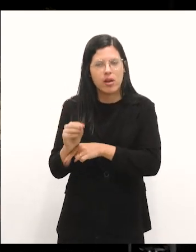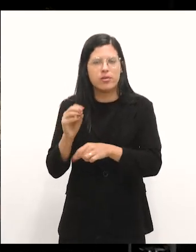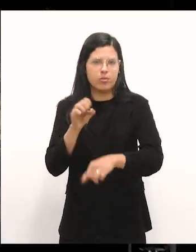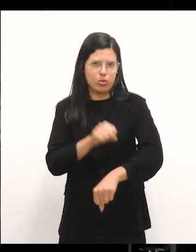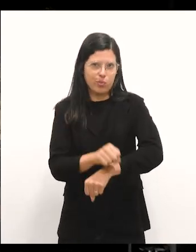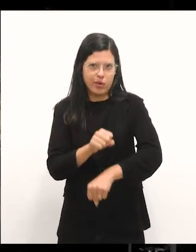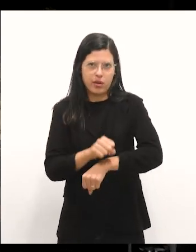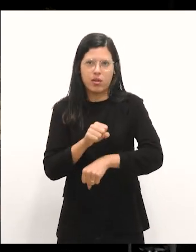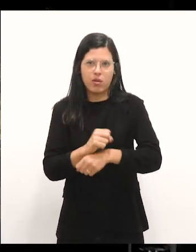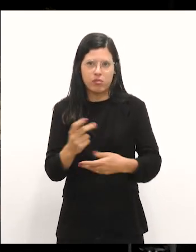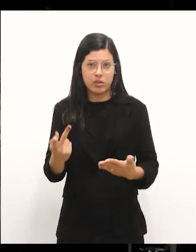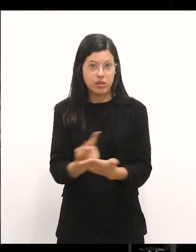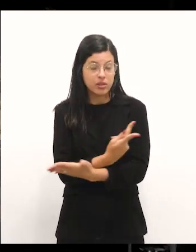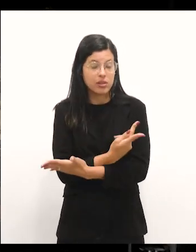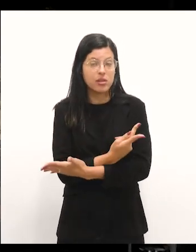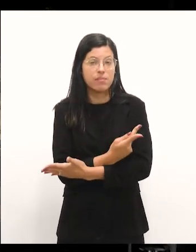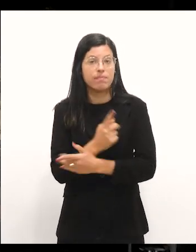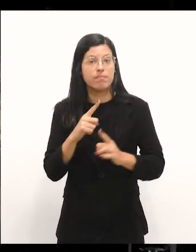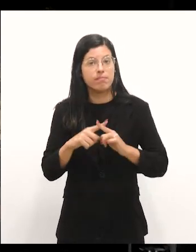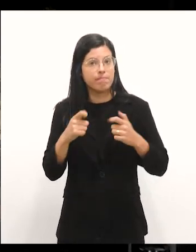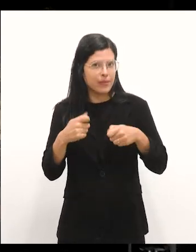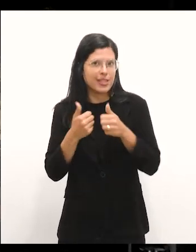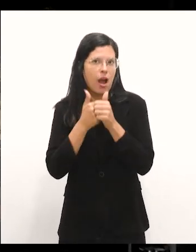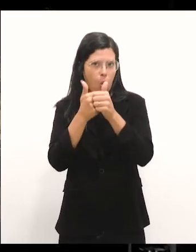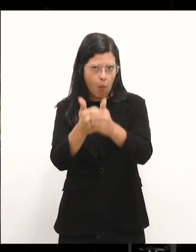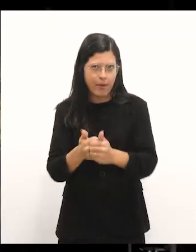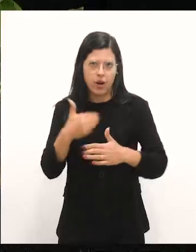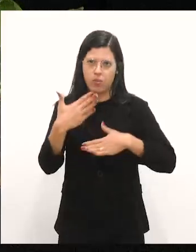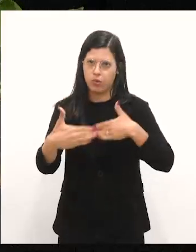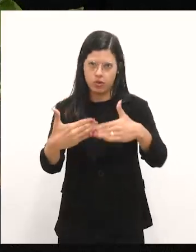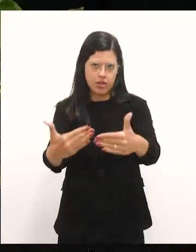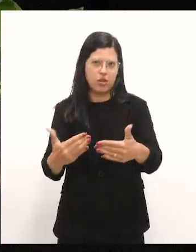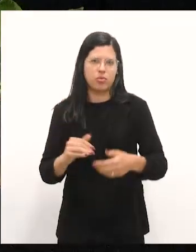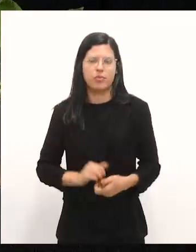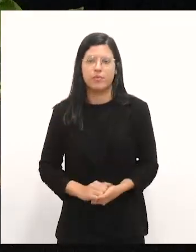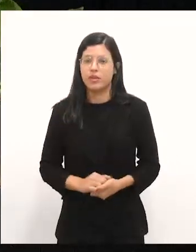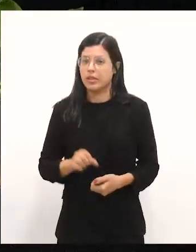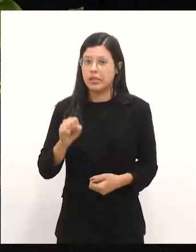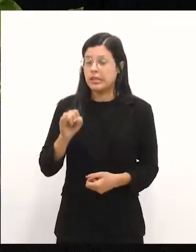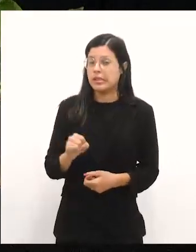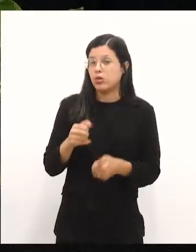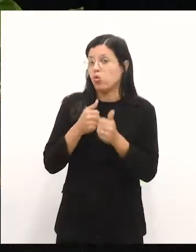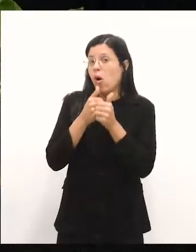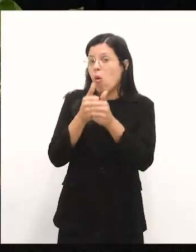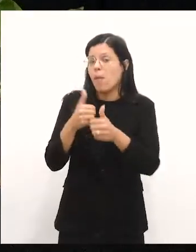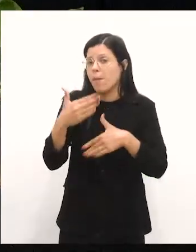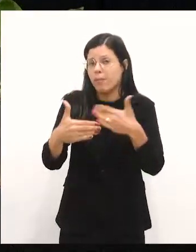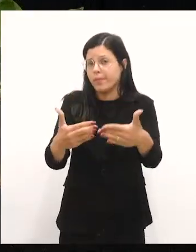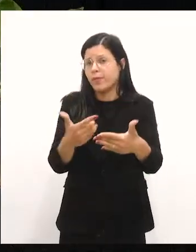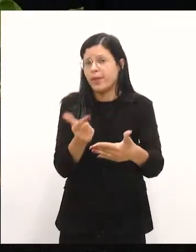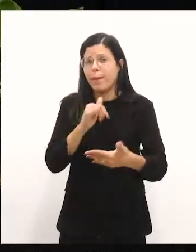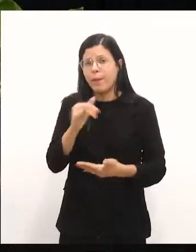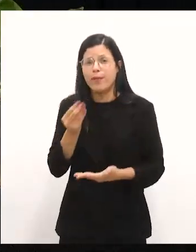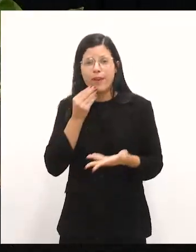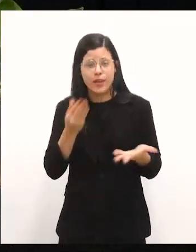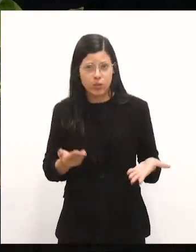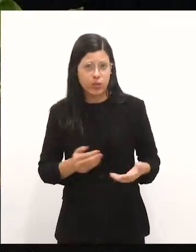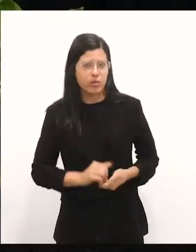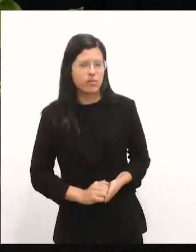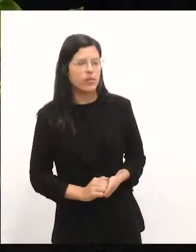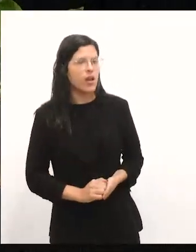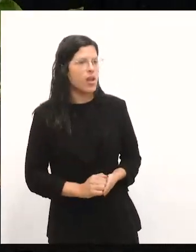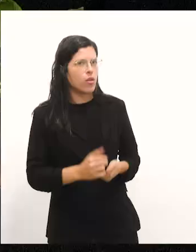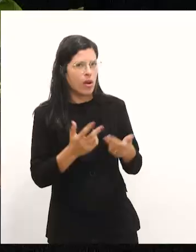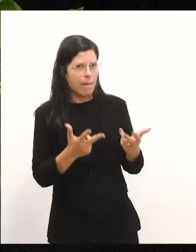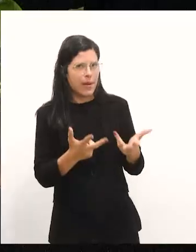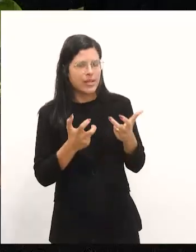se dar. Mas ele tem que acompanhar o processo. Porque se ele não acompanhar o processo, não tem proveito. Então ele vê toda aquela